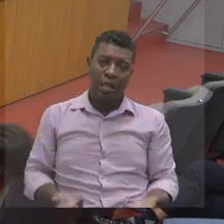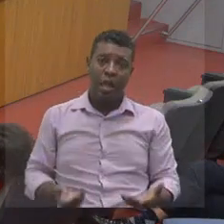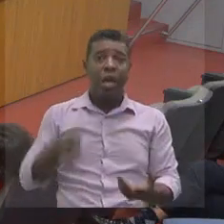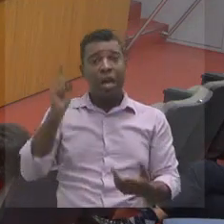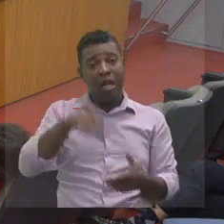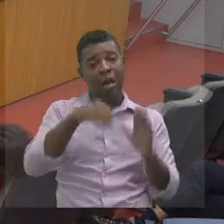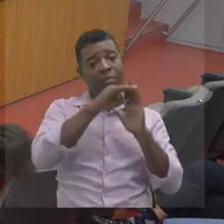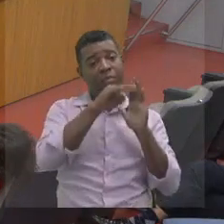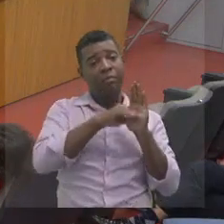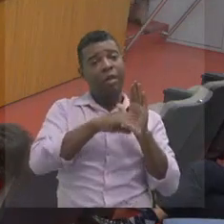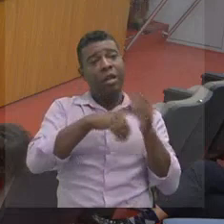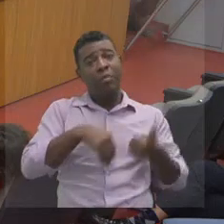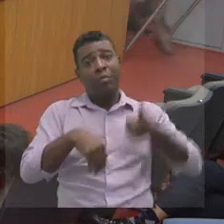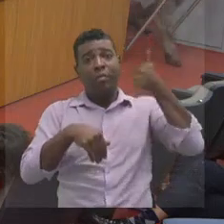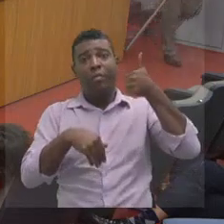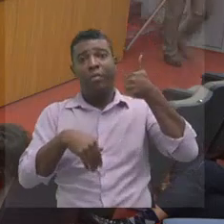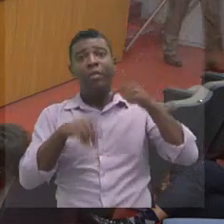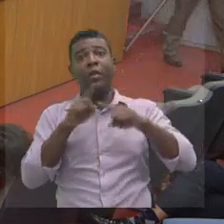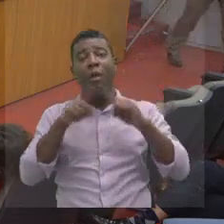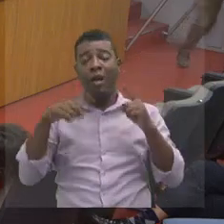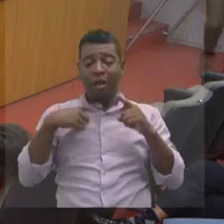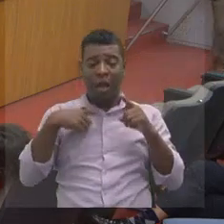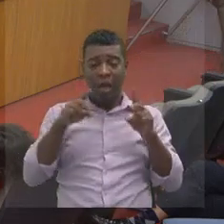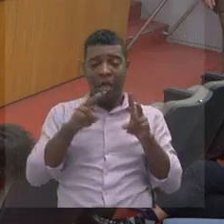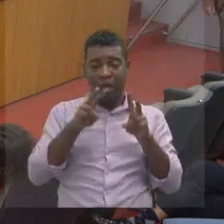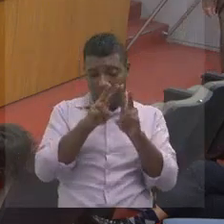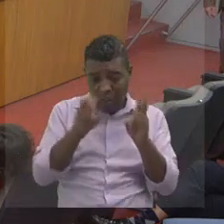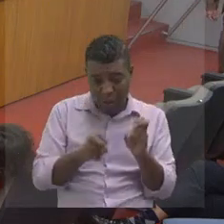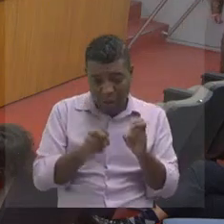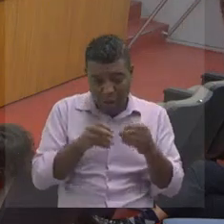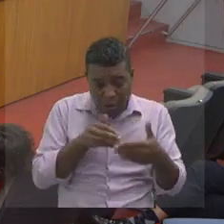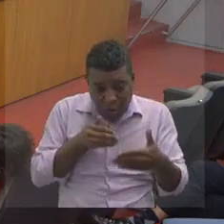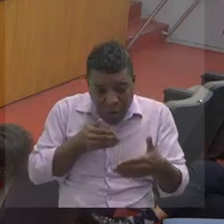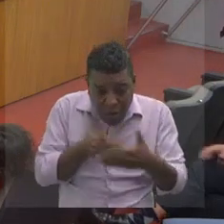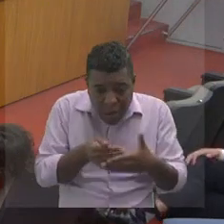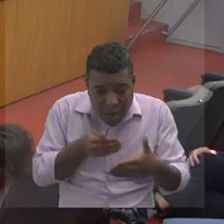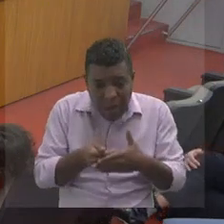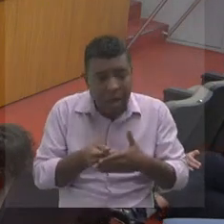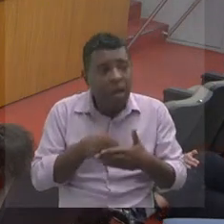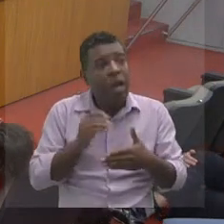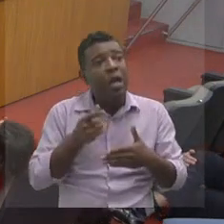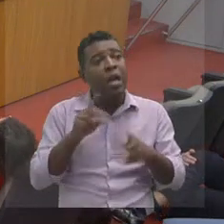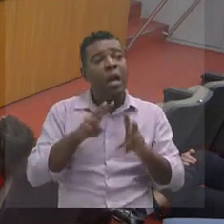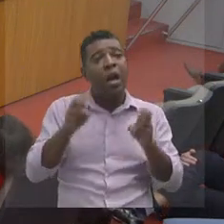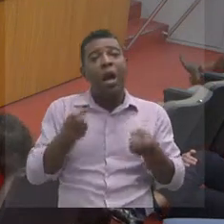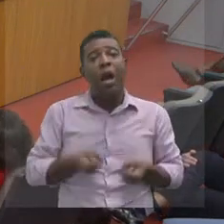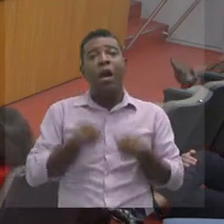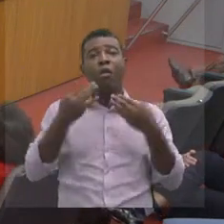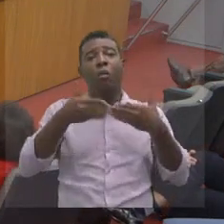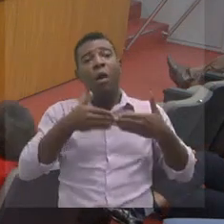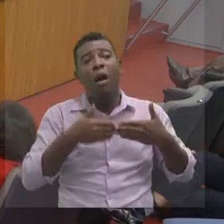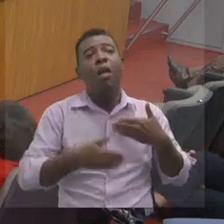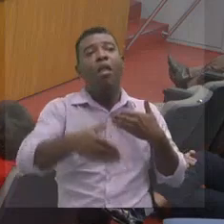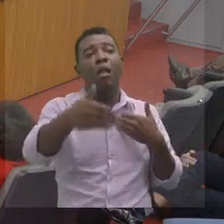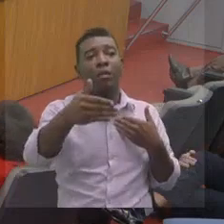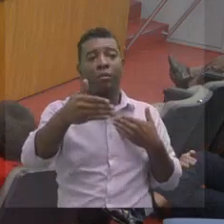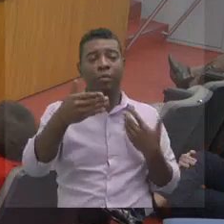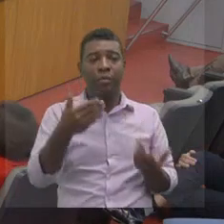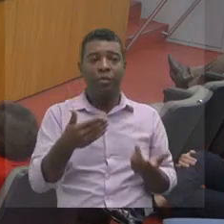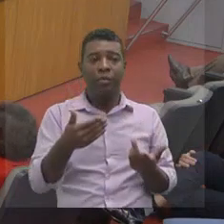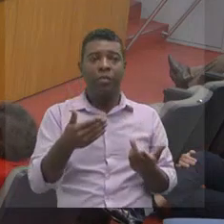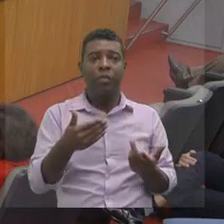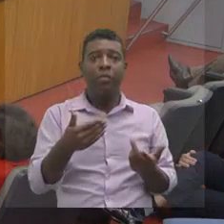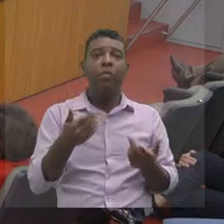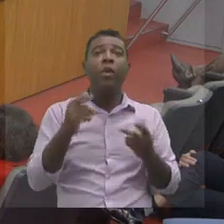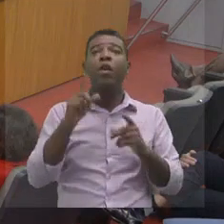tem questões de de curto prazo tem questões de média longo prazo o que queremos perseguir em conjunto com os